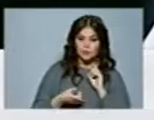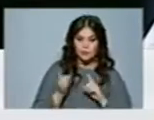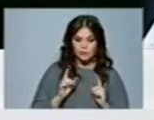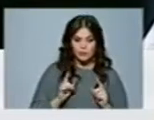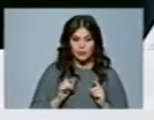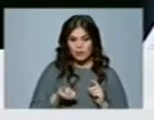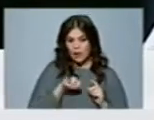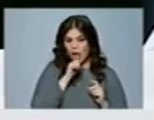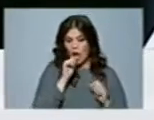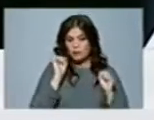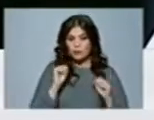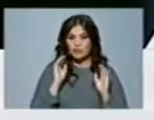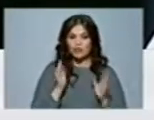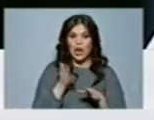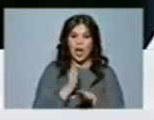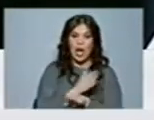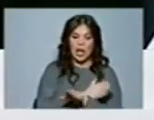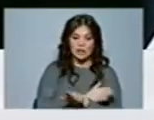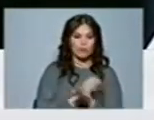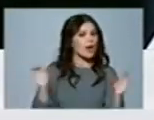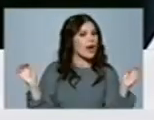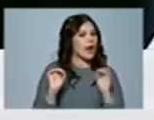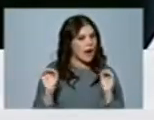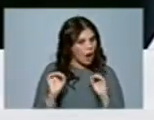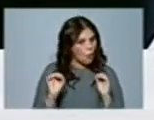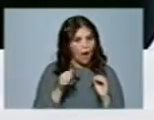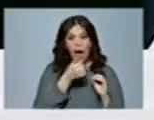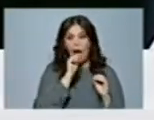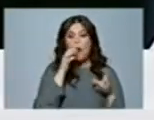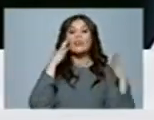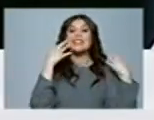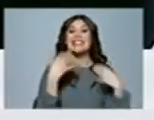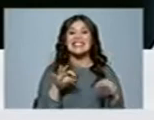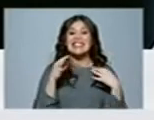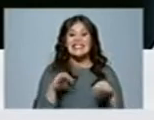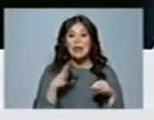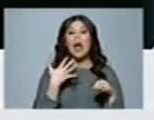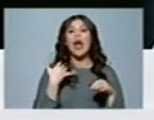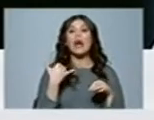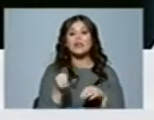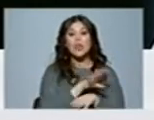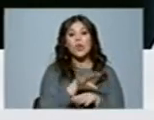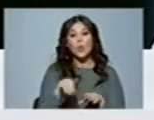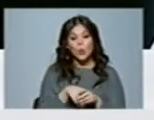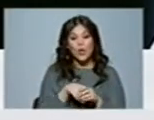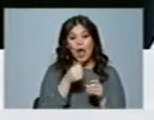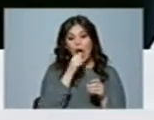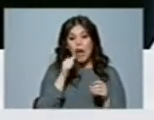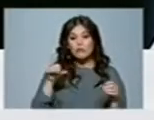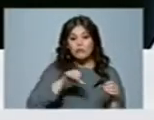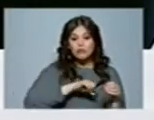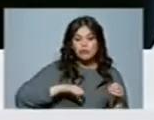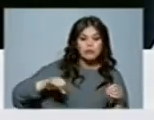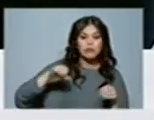numa água que já era o caldo? Não, coloquei numa água simples. E depois é que adicionou o caldo? Depois adicionei